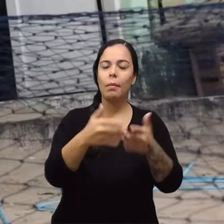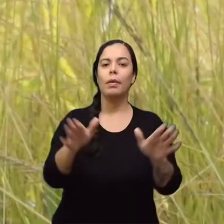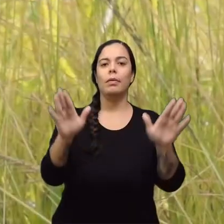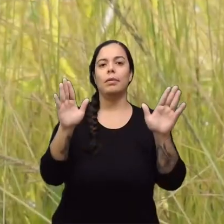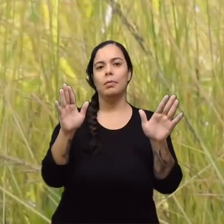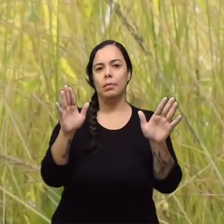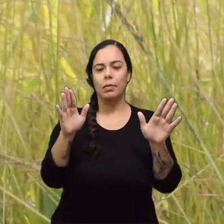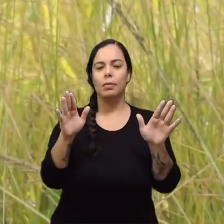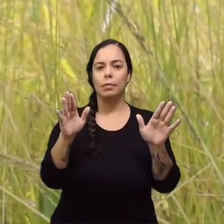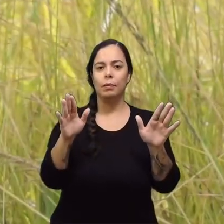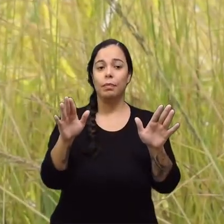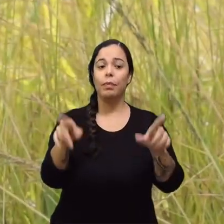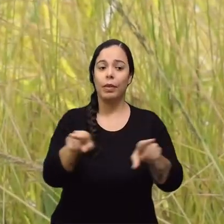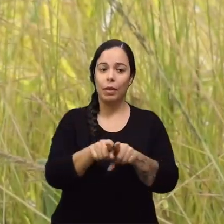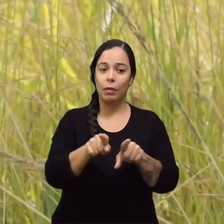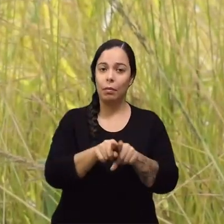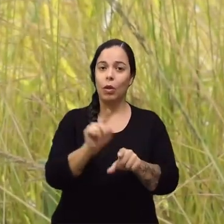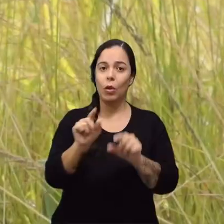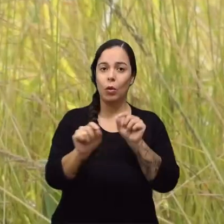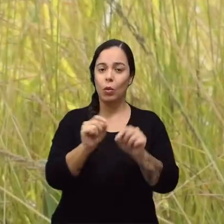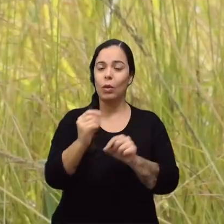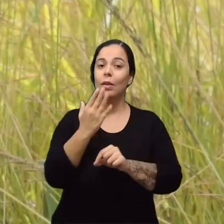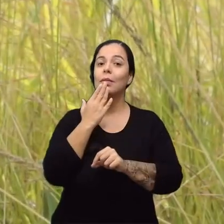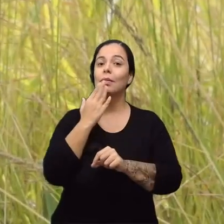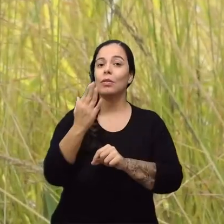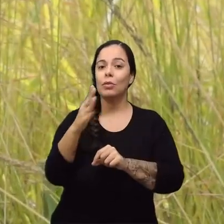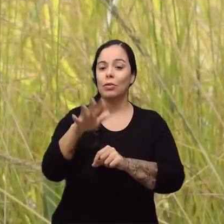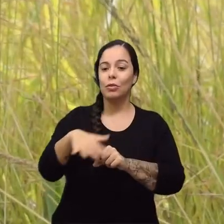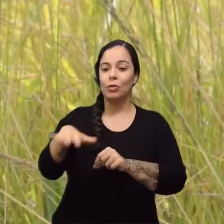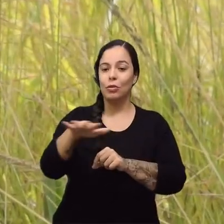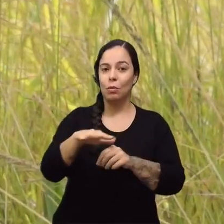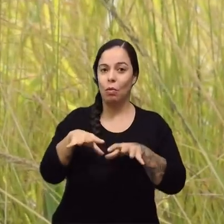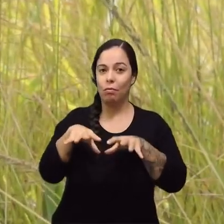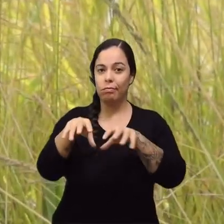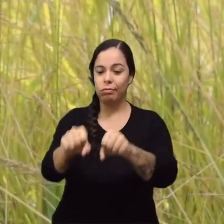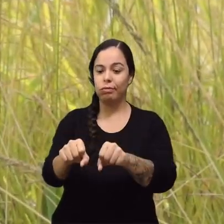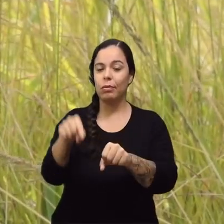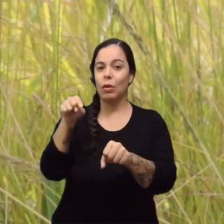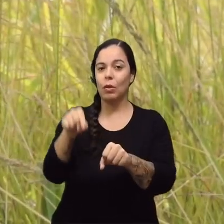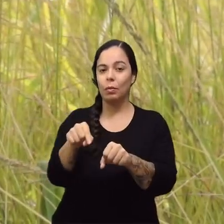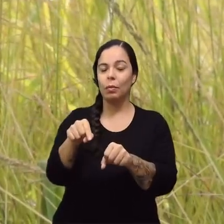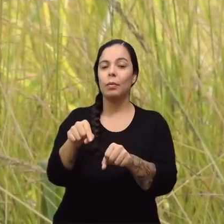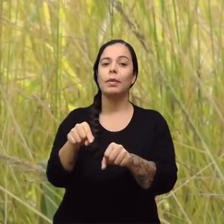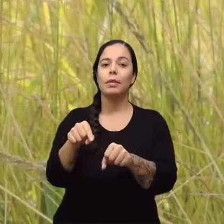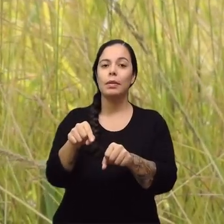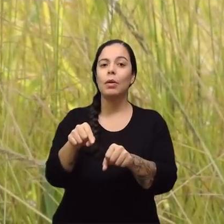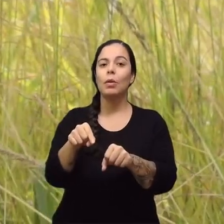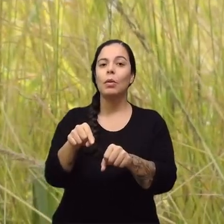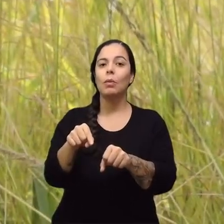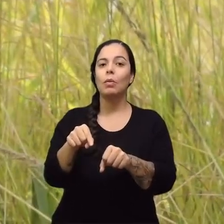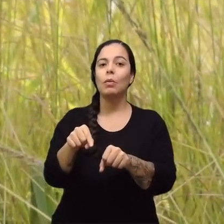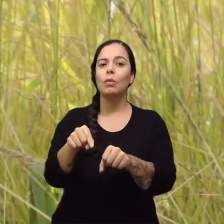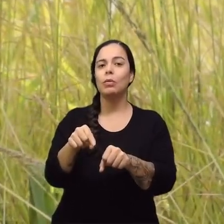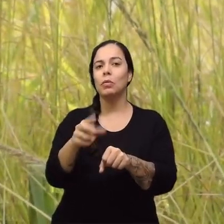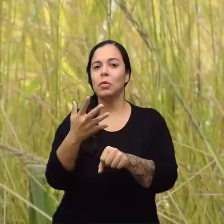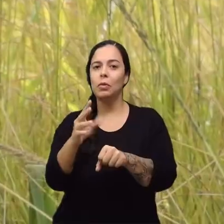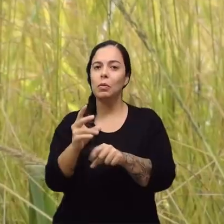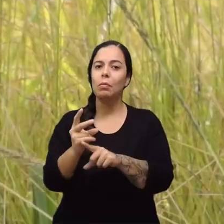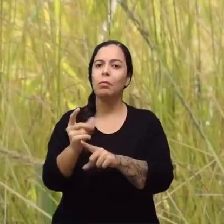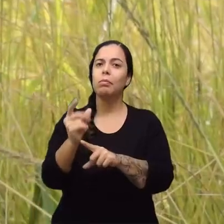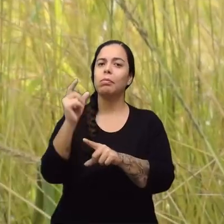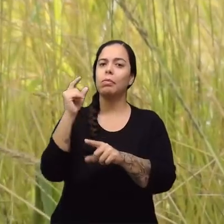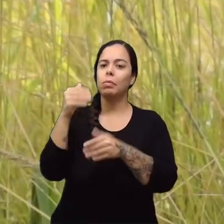né? Esse tipo de ocupação foi uma ocupação longa, de longa